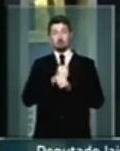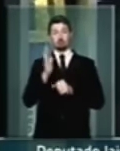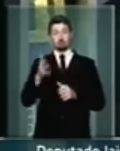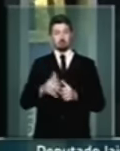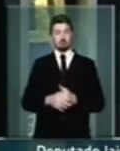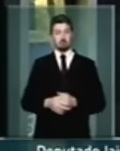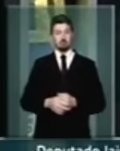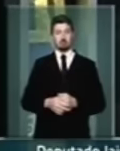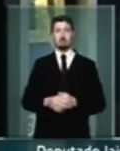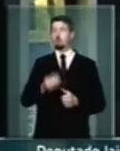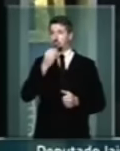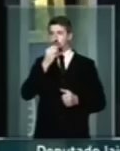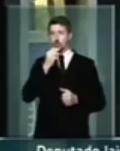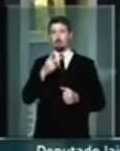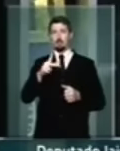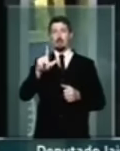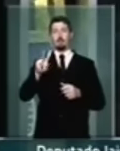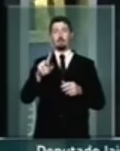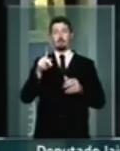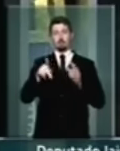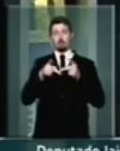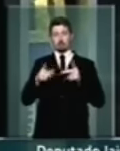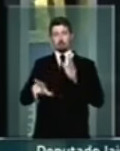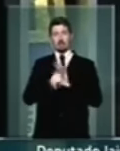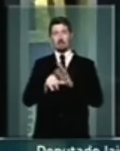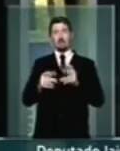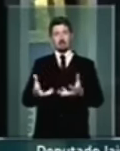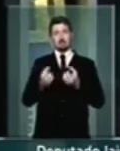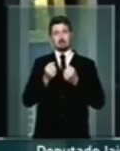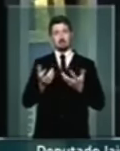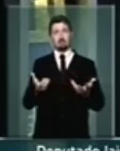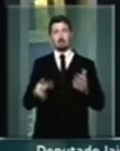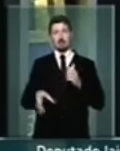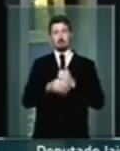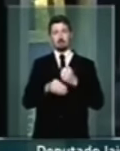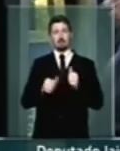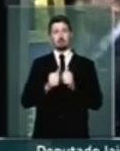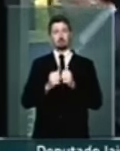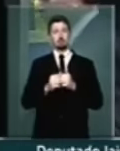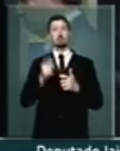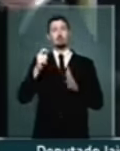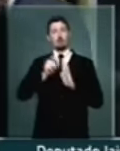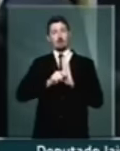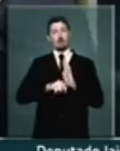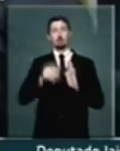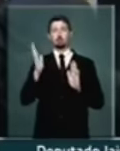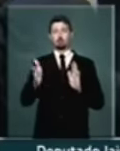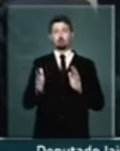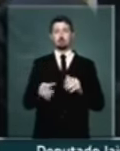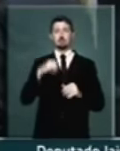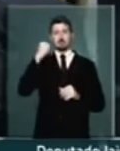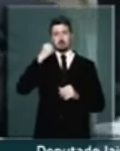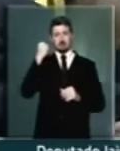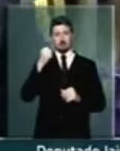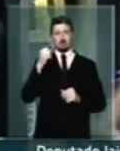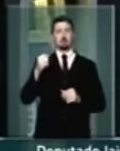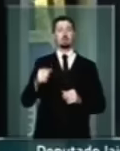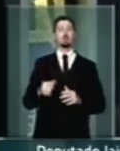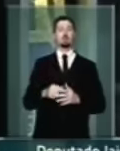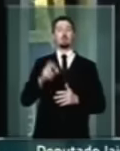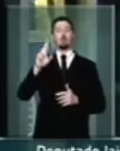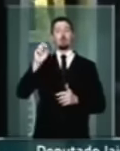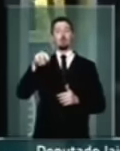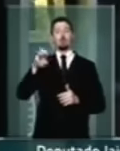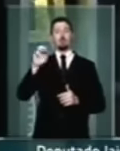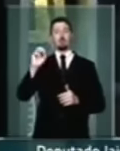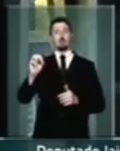votação, acolhendo as emendas, na época, aceitas pelo então relator, senador Romeu Tuma.